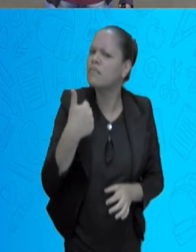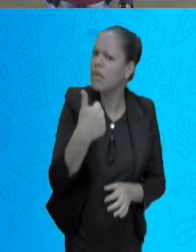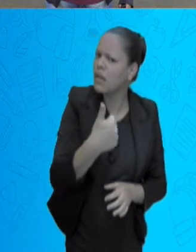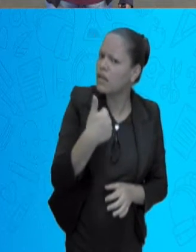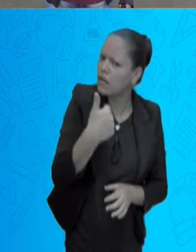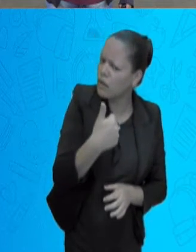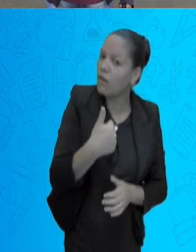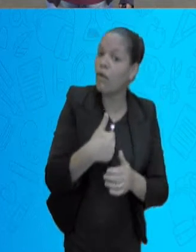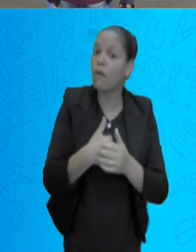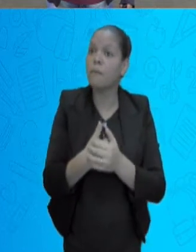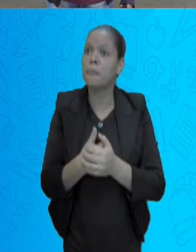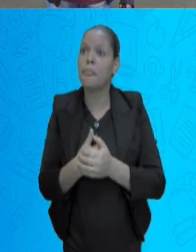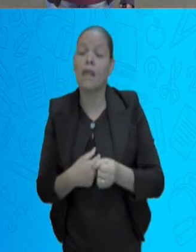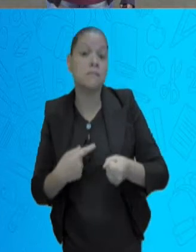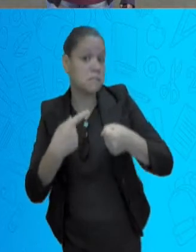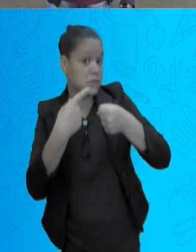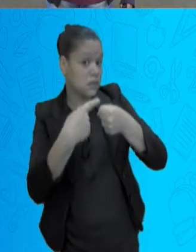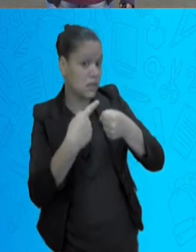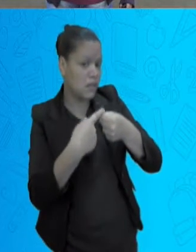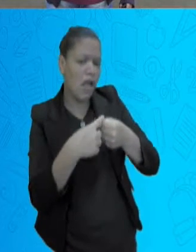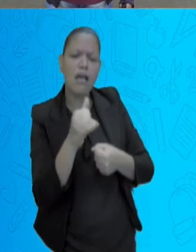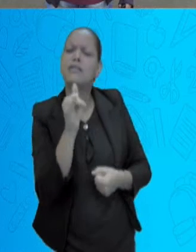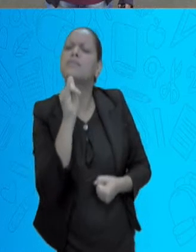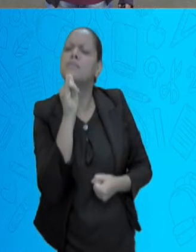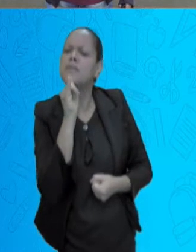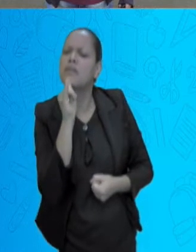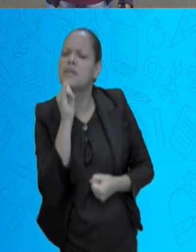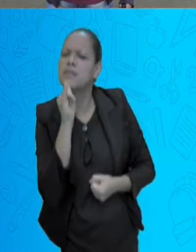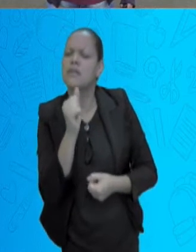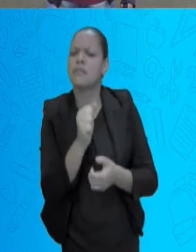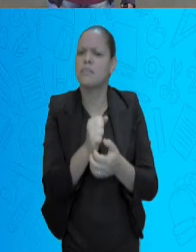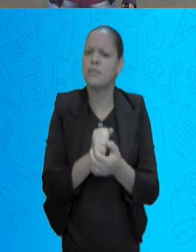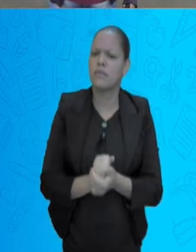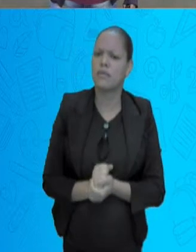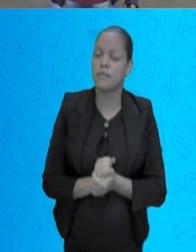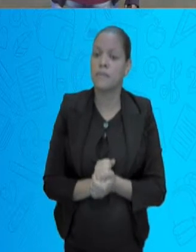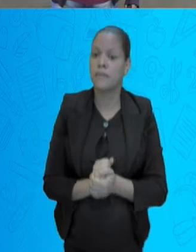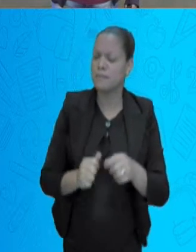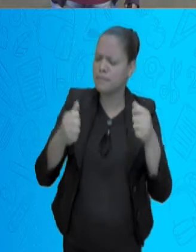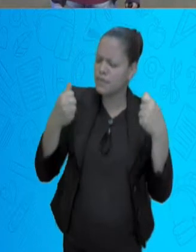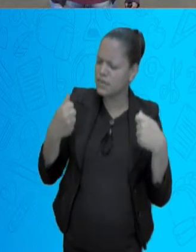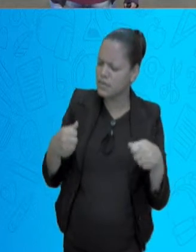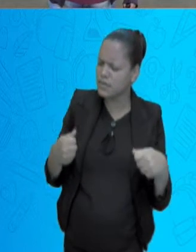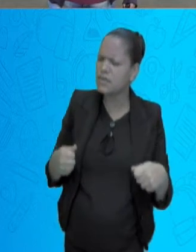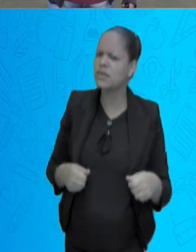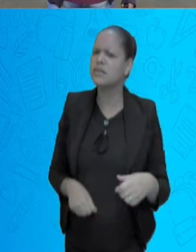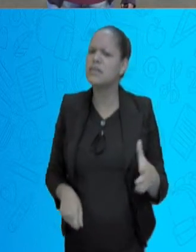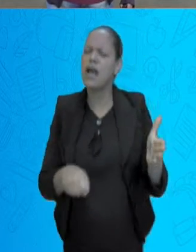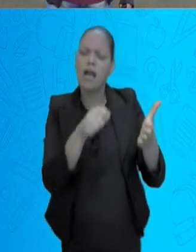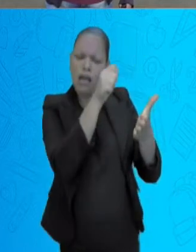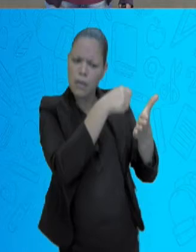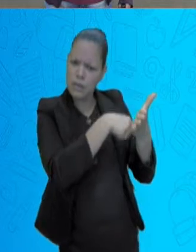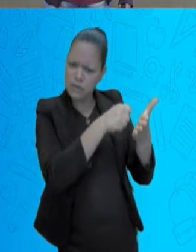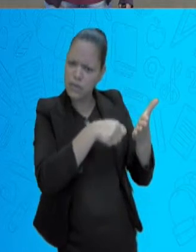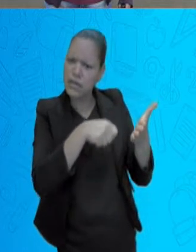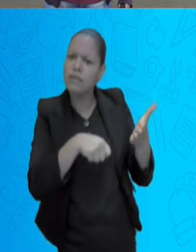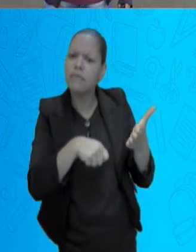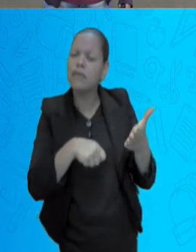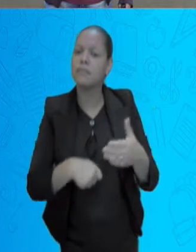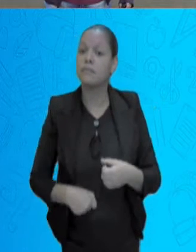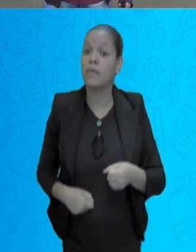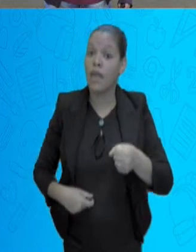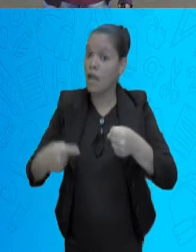você mora? Eu não vou falar só Governador Valadares, eu vou escrever: a cidade que eu